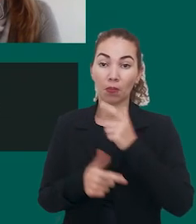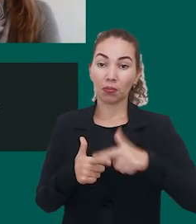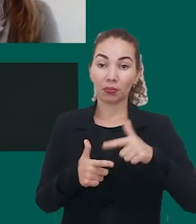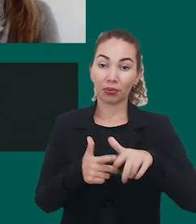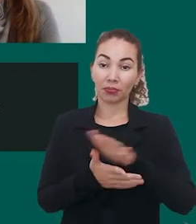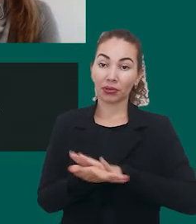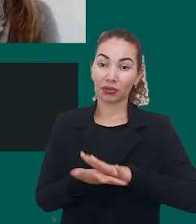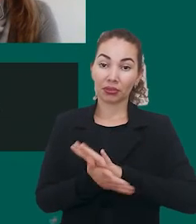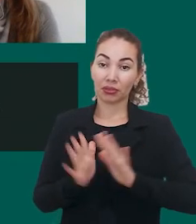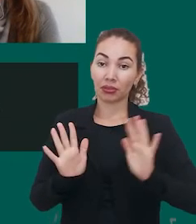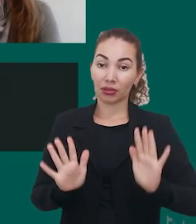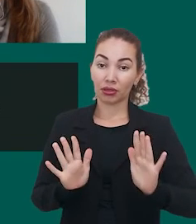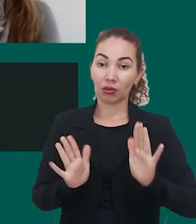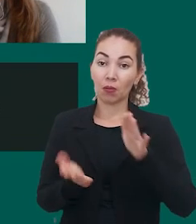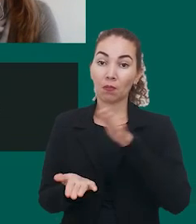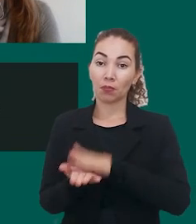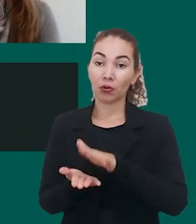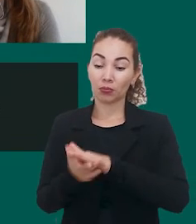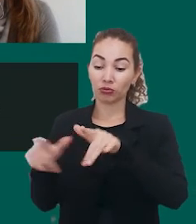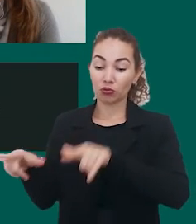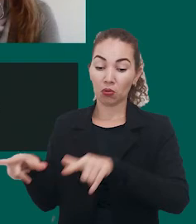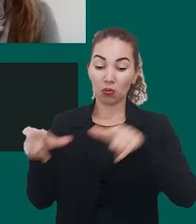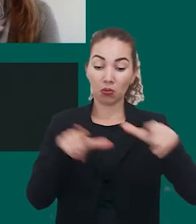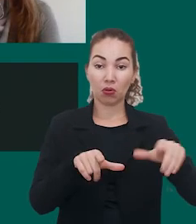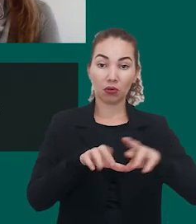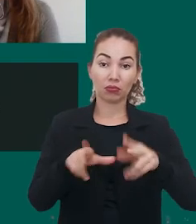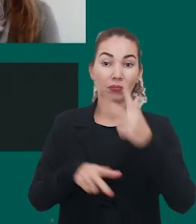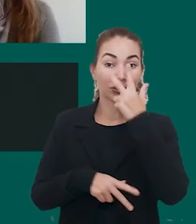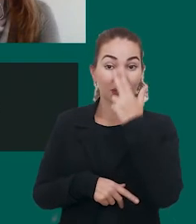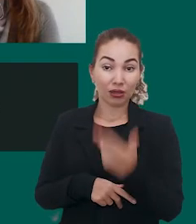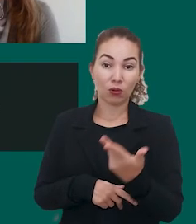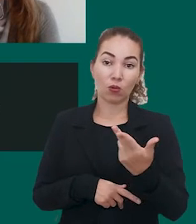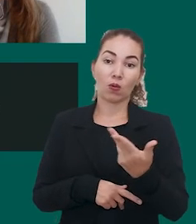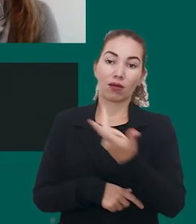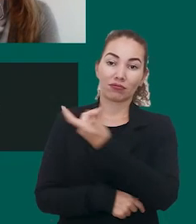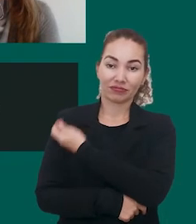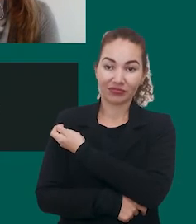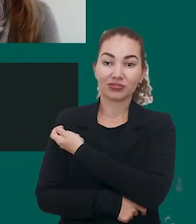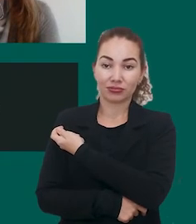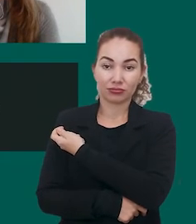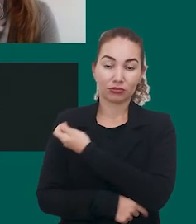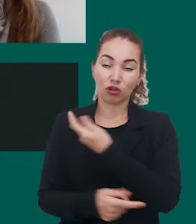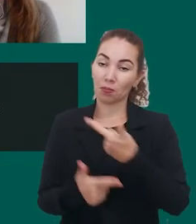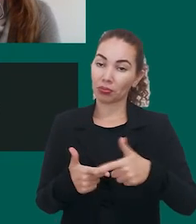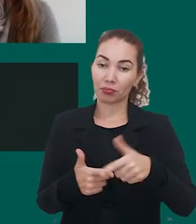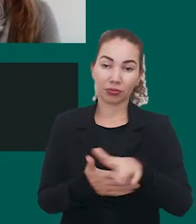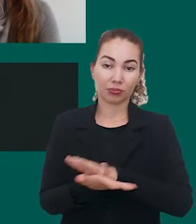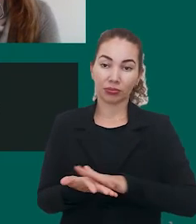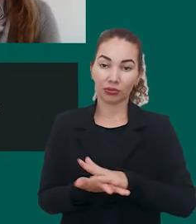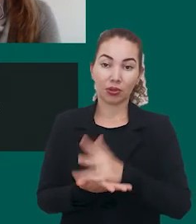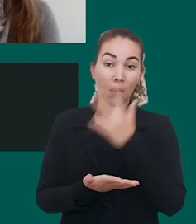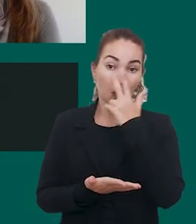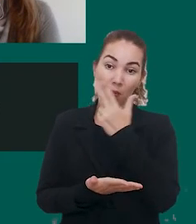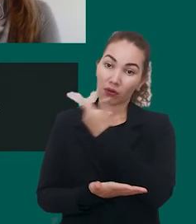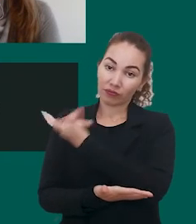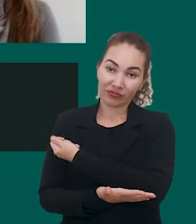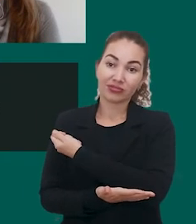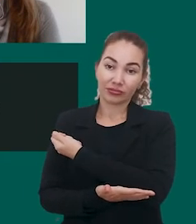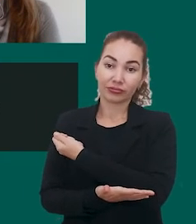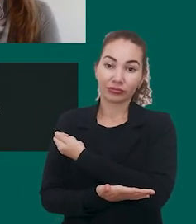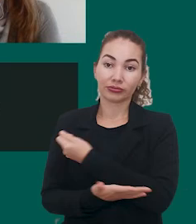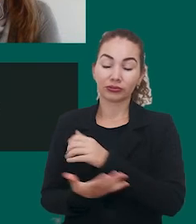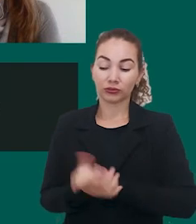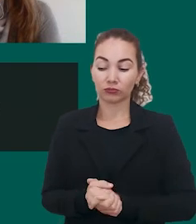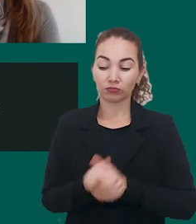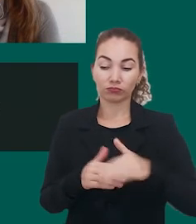tá? Estão produzidas em locais diferentes, mas são a mesma vacina, então não tem problema, tá? Desde que seja a mesma vacina.